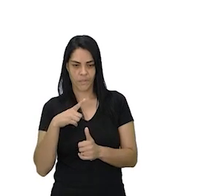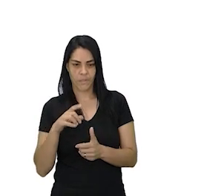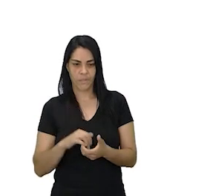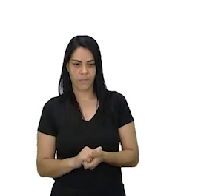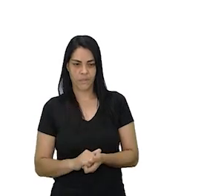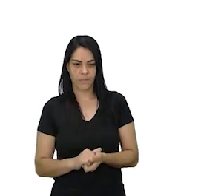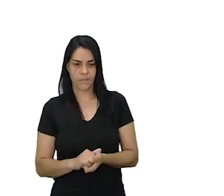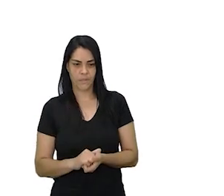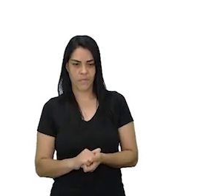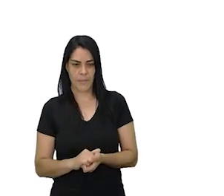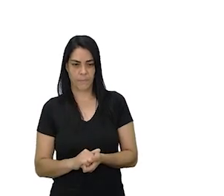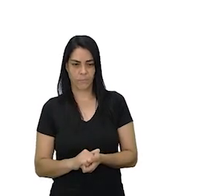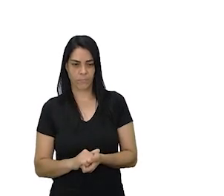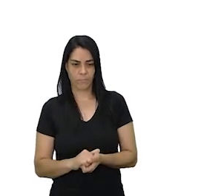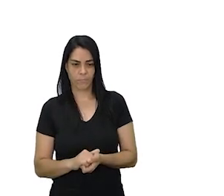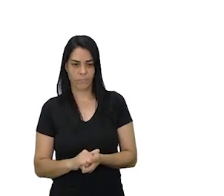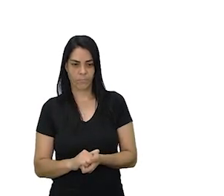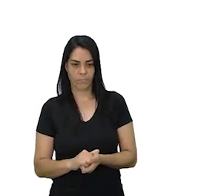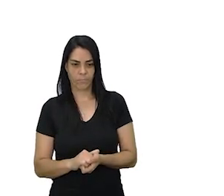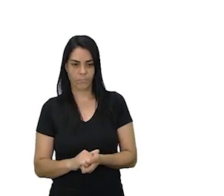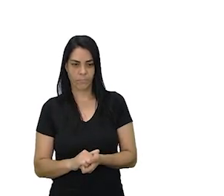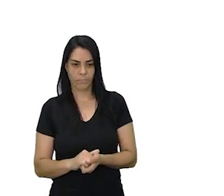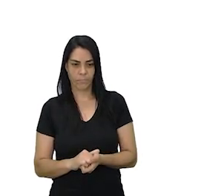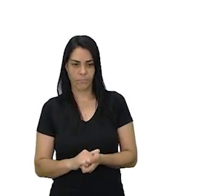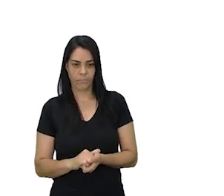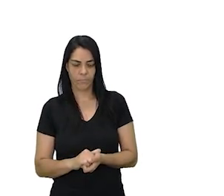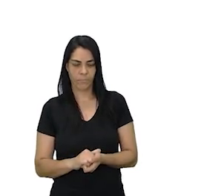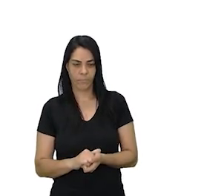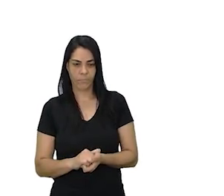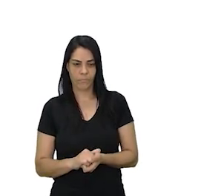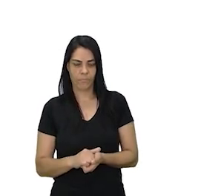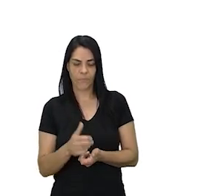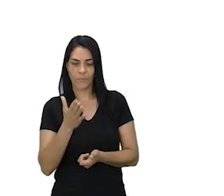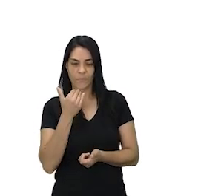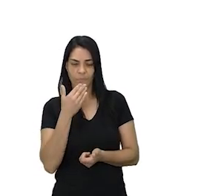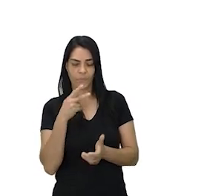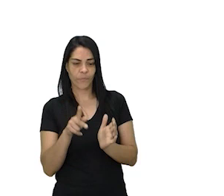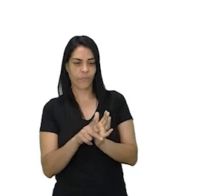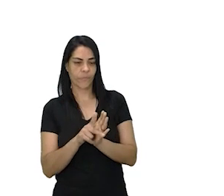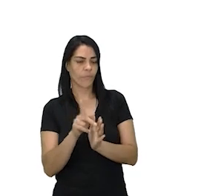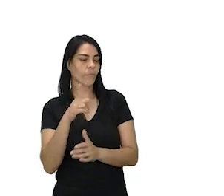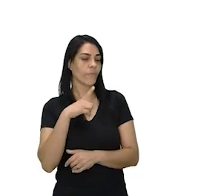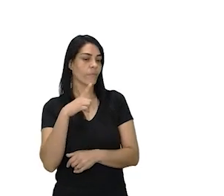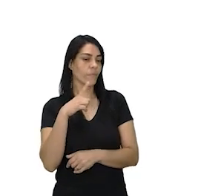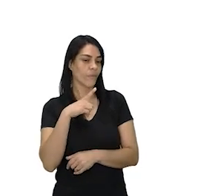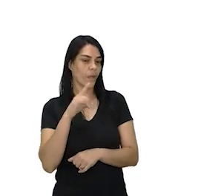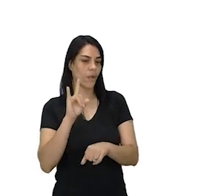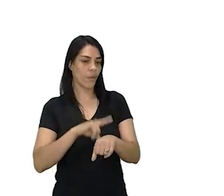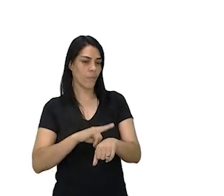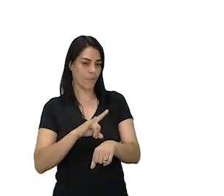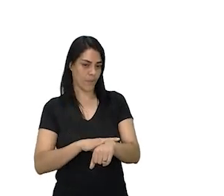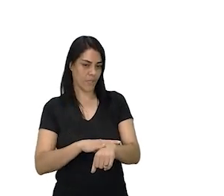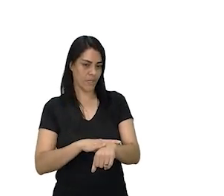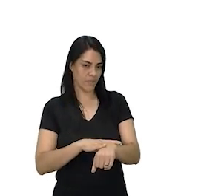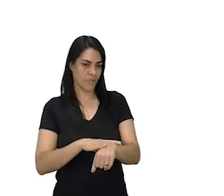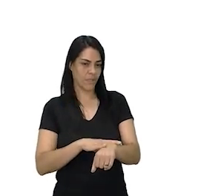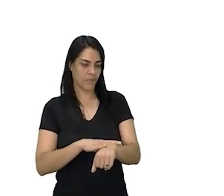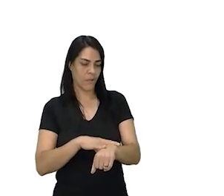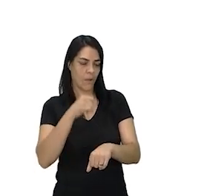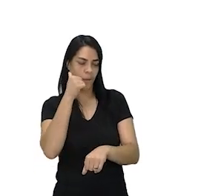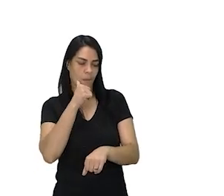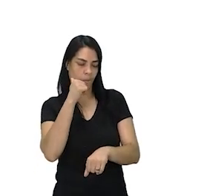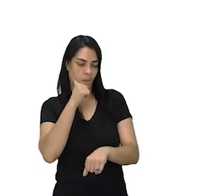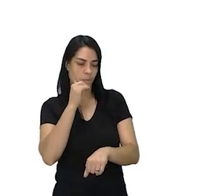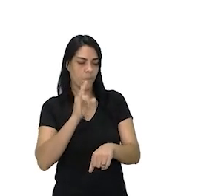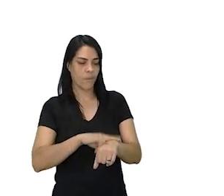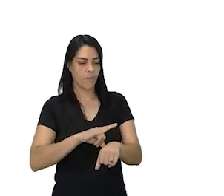lado deste espaço, né, de refeição, eu tenho os sanitários, tanto masculino quanto